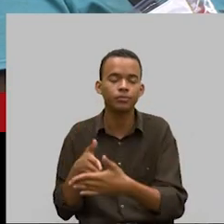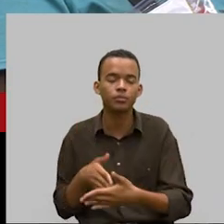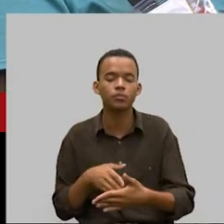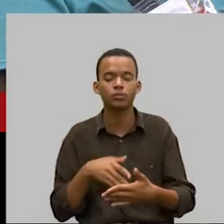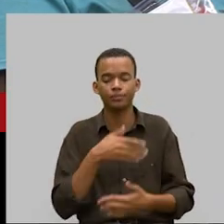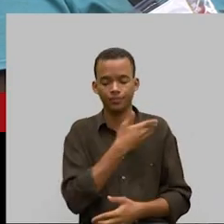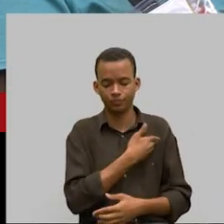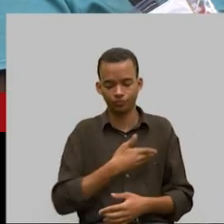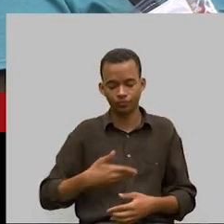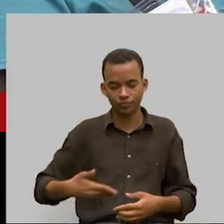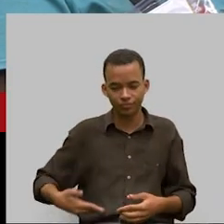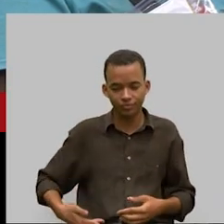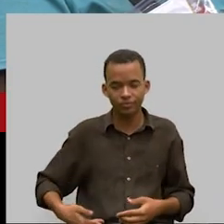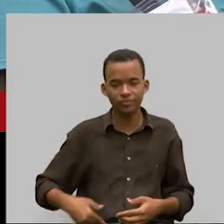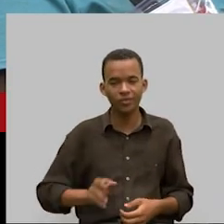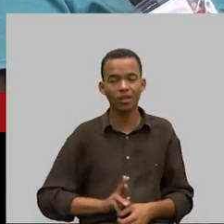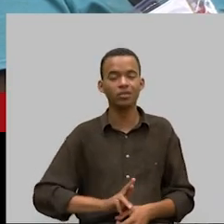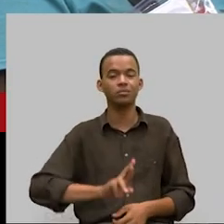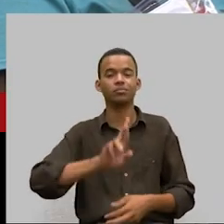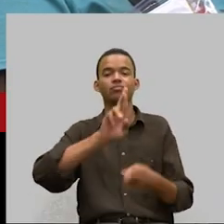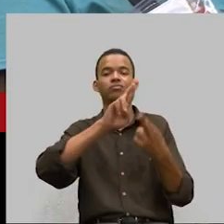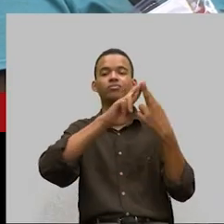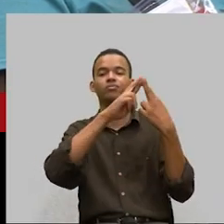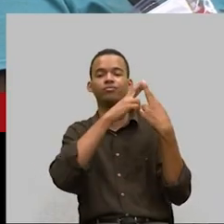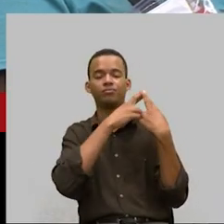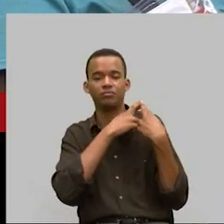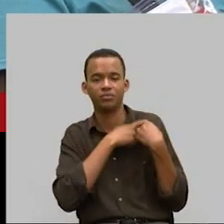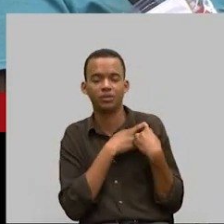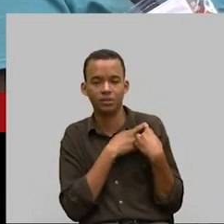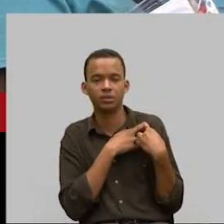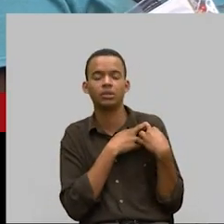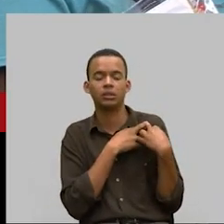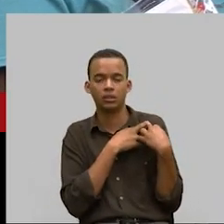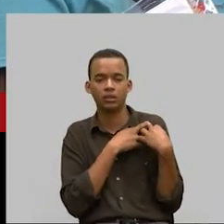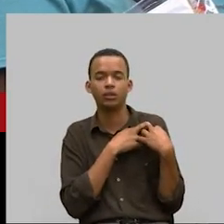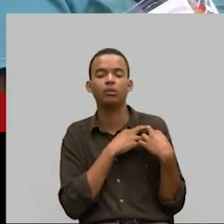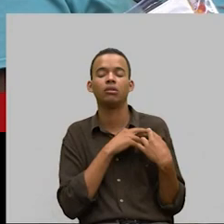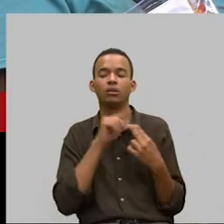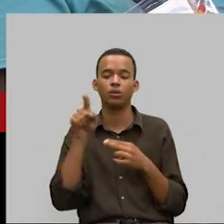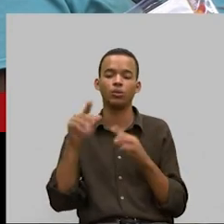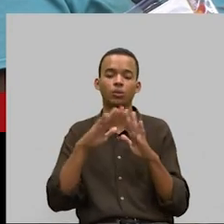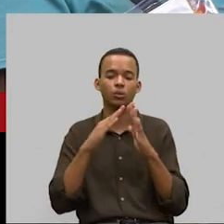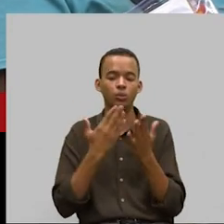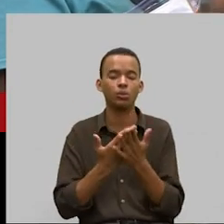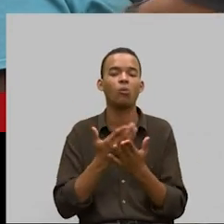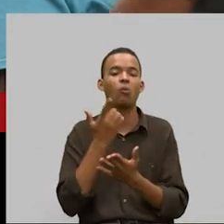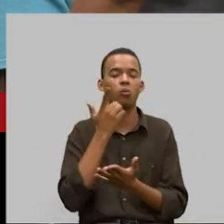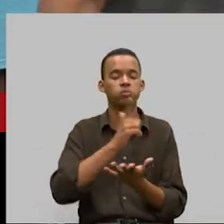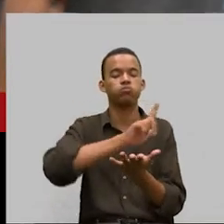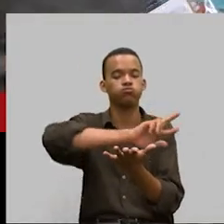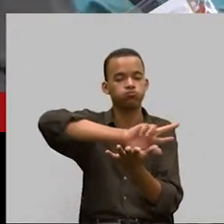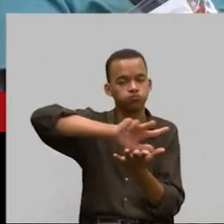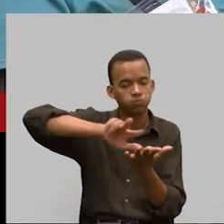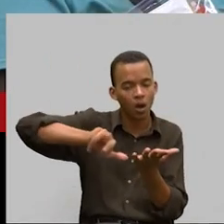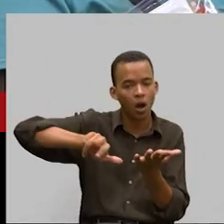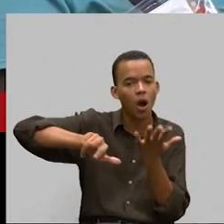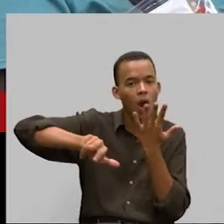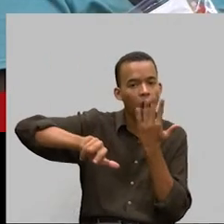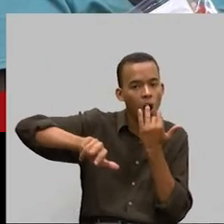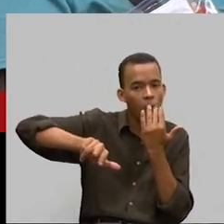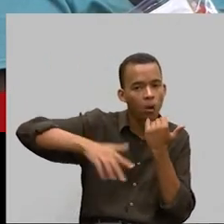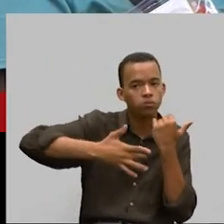governantes a responsabilidade de garantir na escola que haja diversidade de alimentos saudáveis de